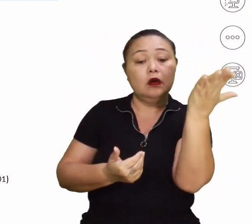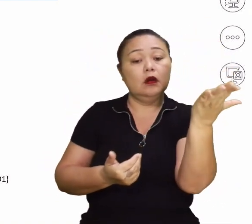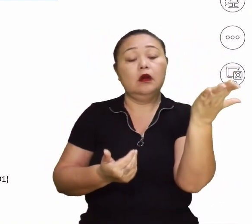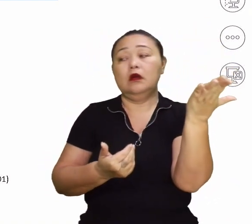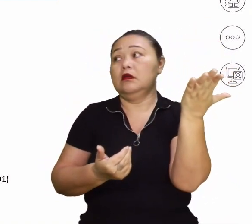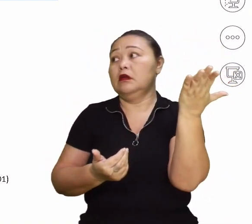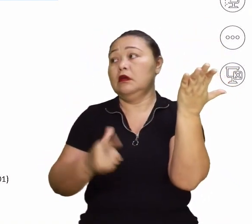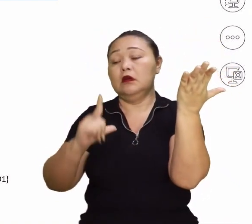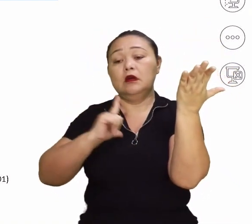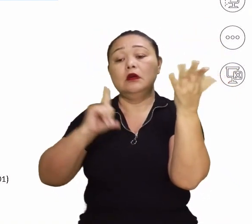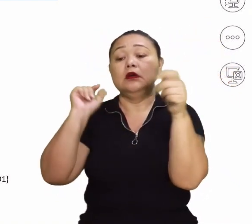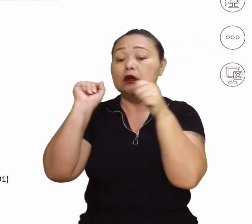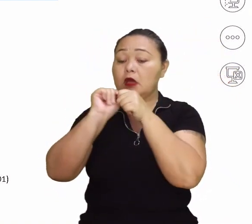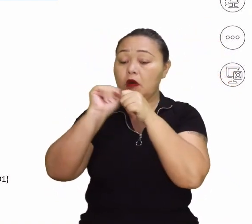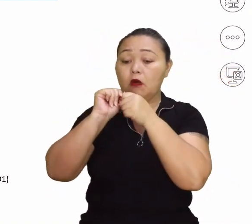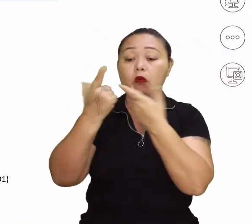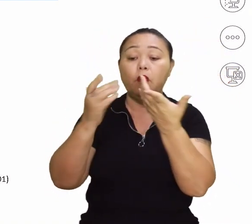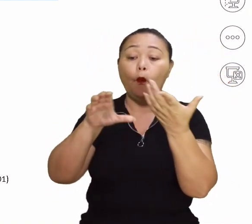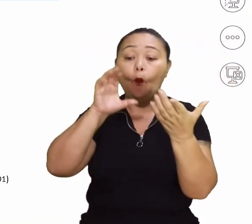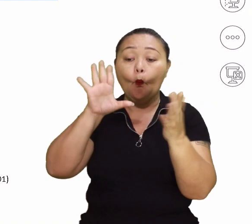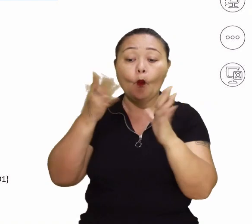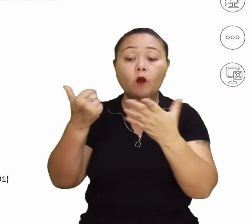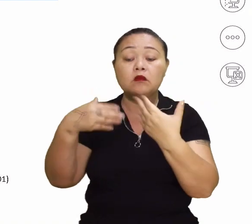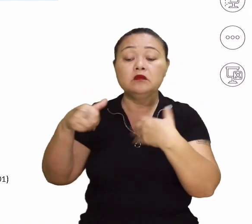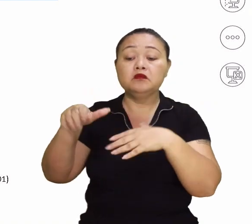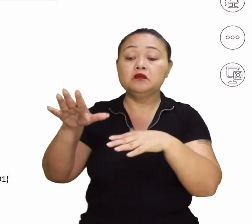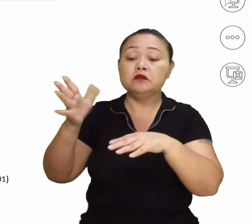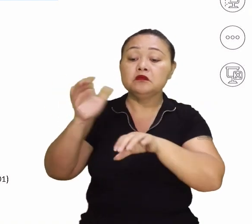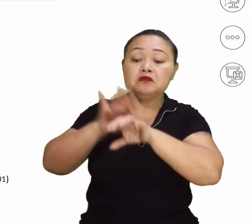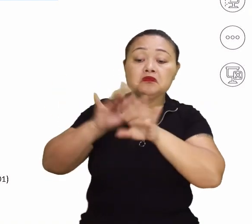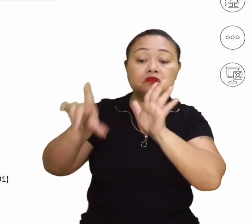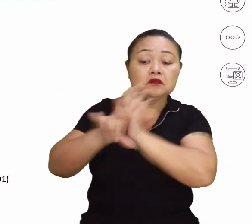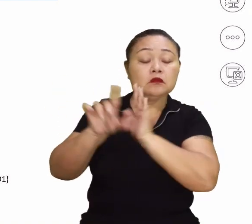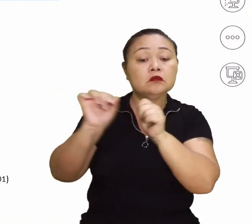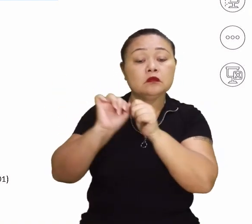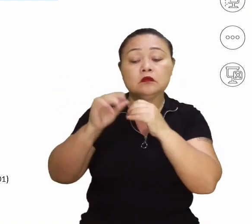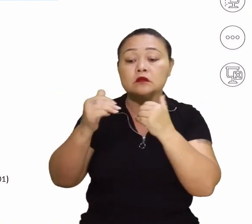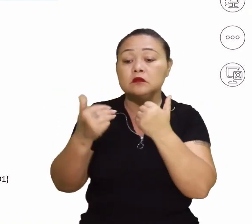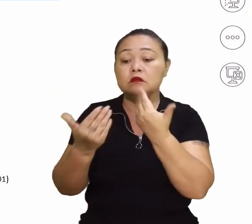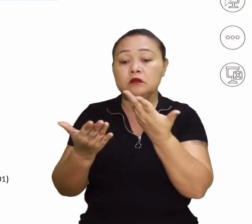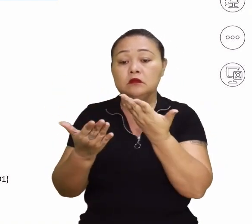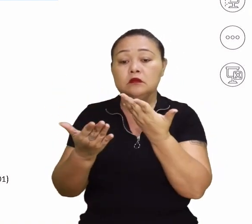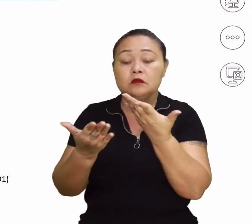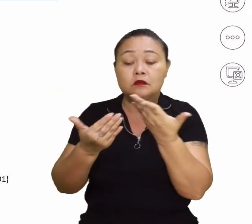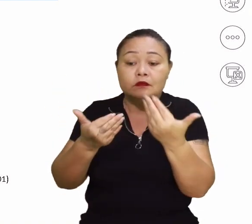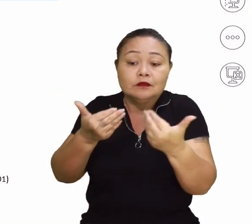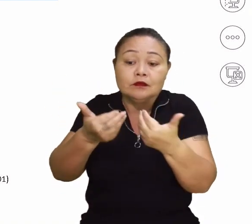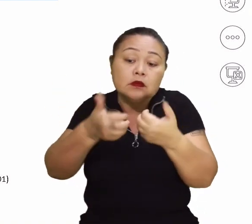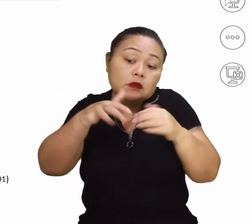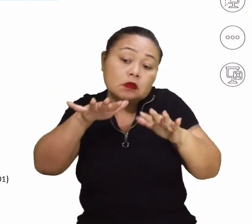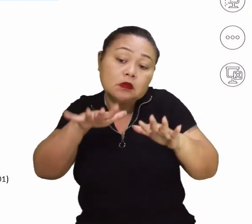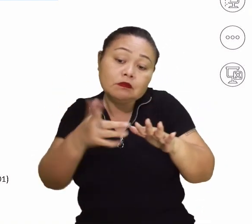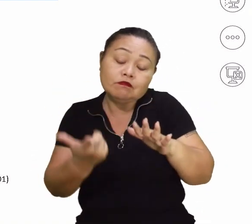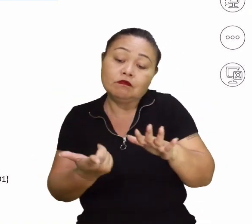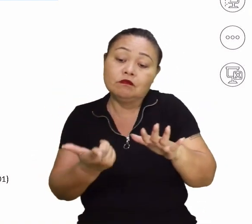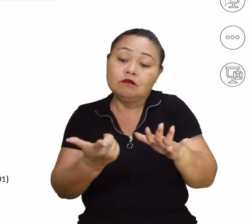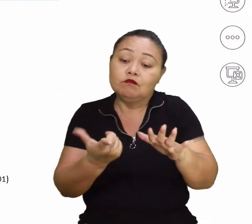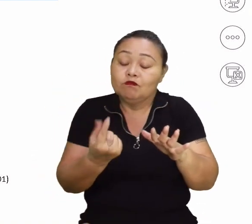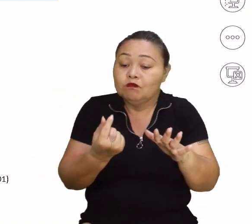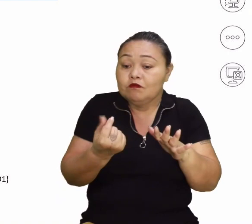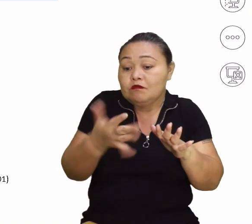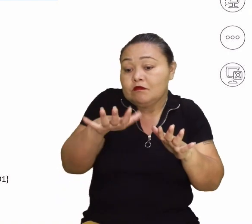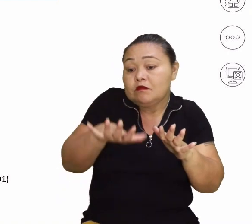for feito de uma forma ilegal, as divisas não ficam aqui, vai